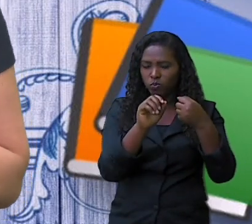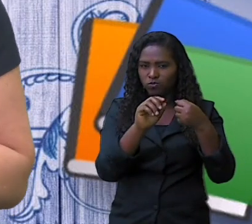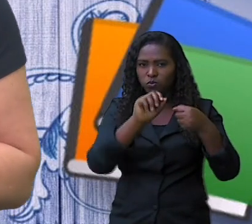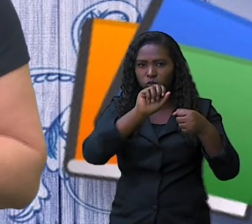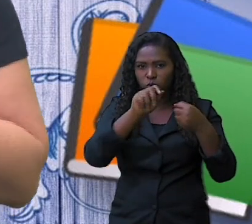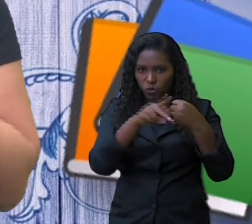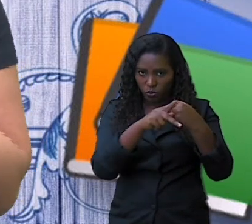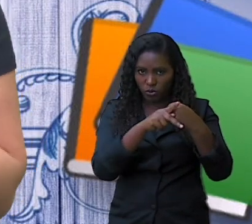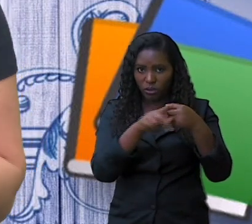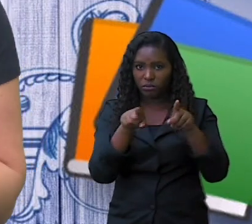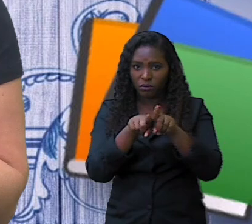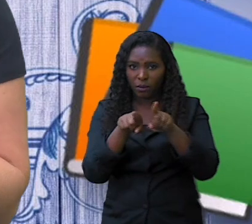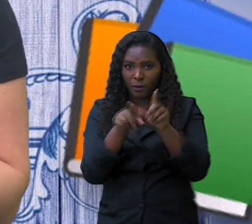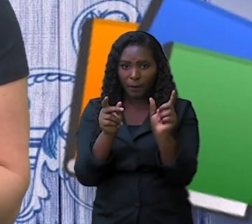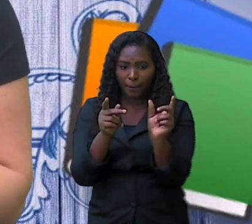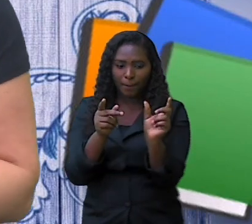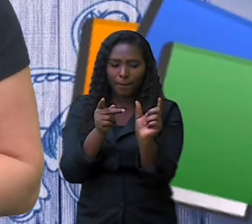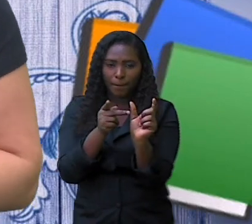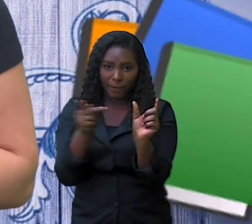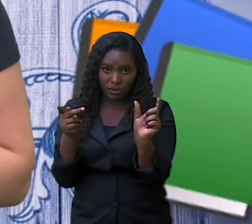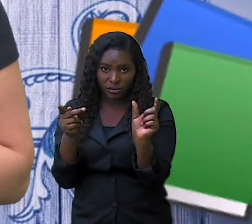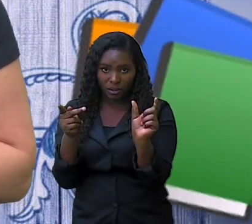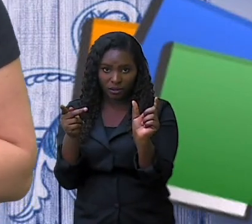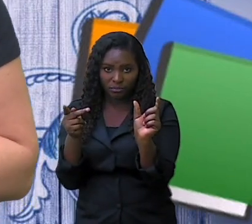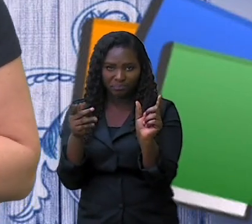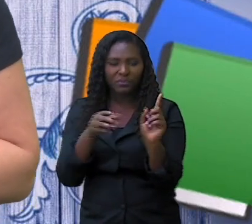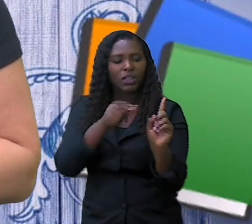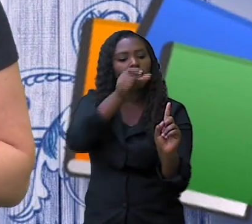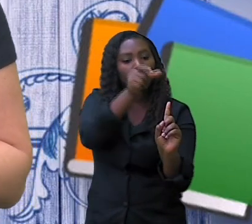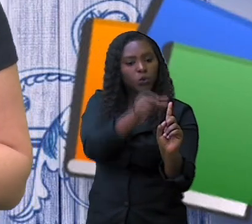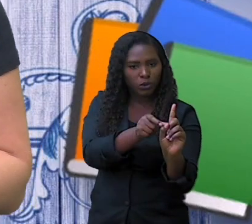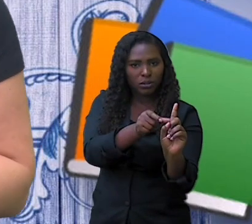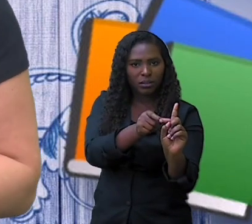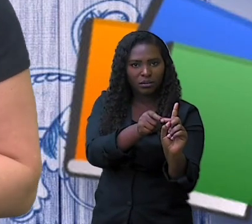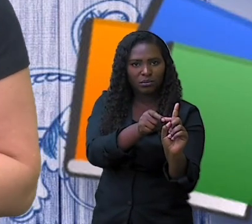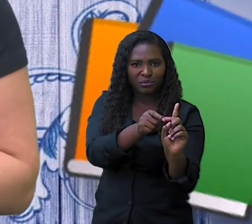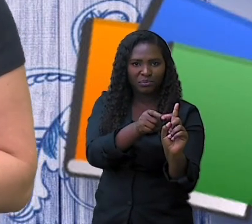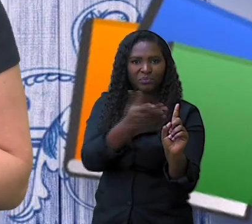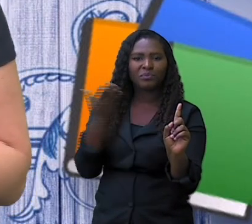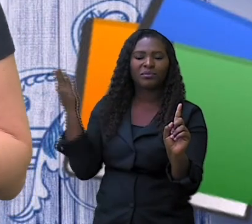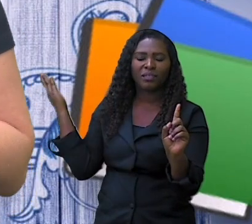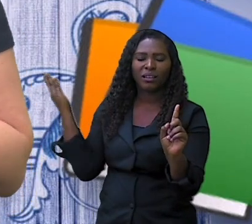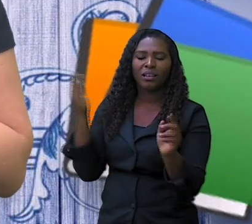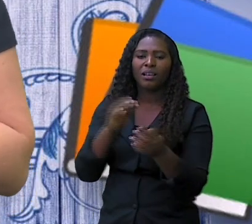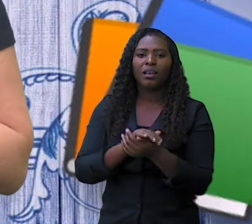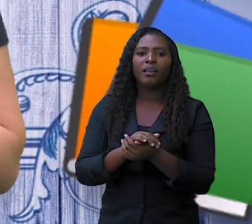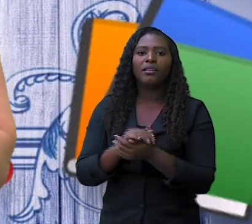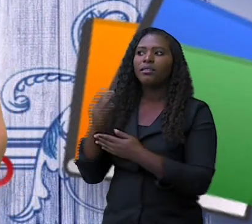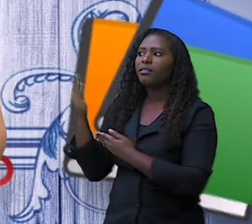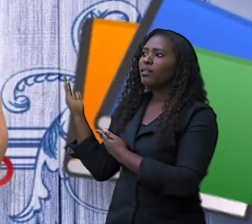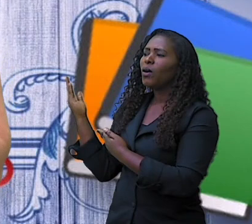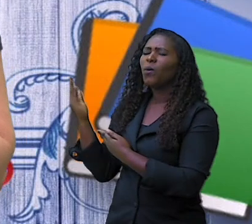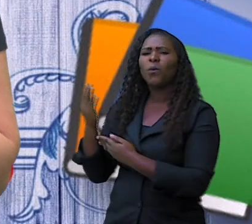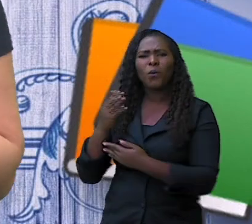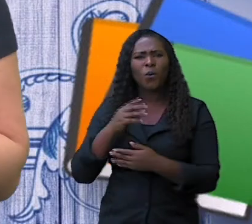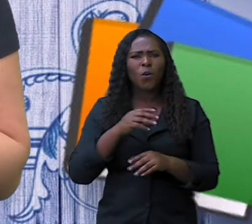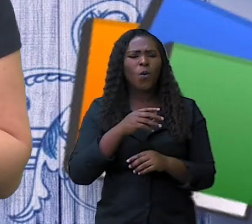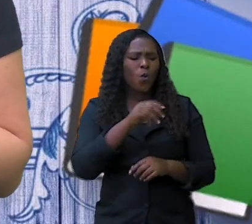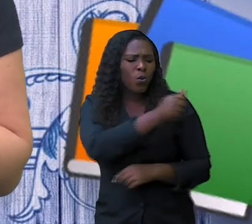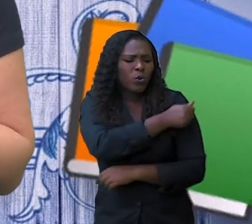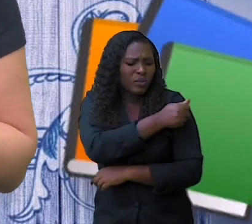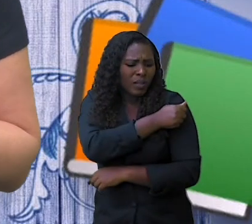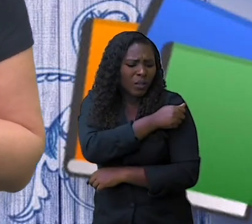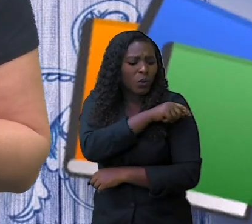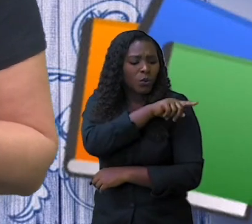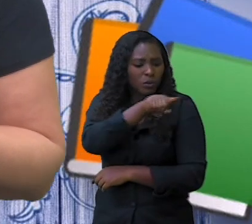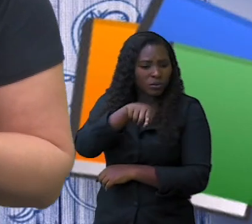primeira oração. E fizeram a prova de português tranquilos. Segunda, muito bem. Agora, o sujeito. Como